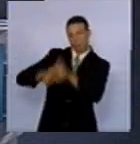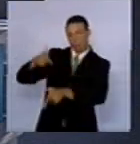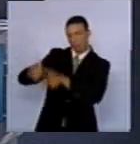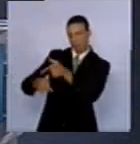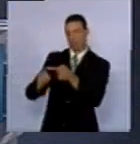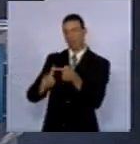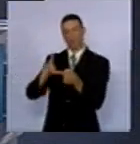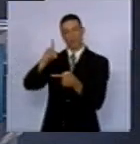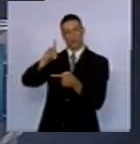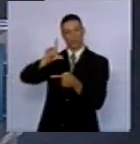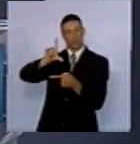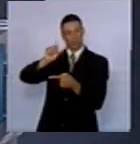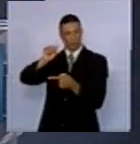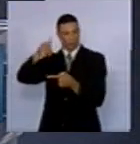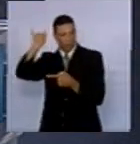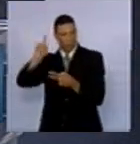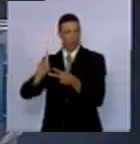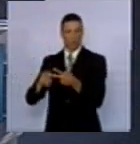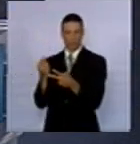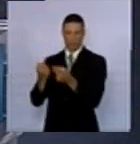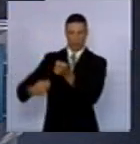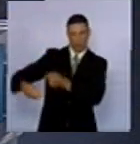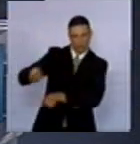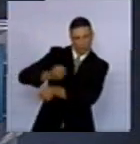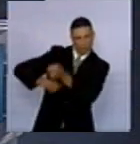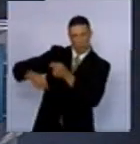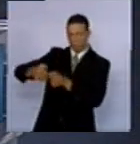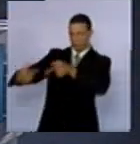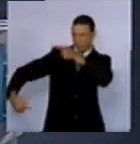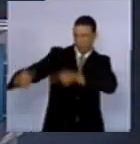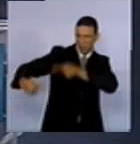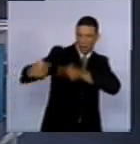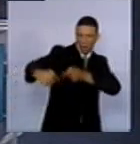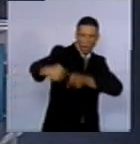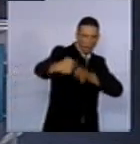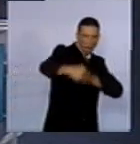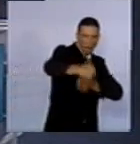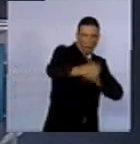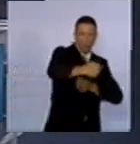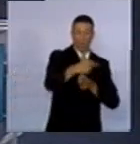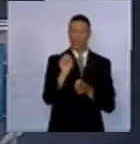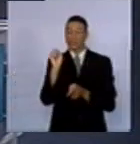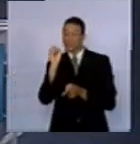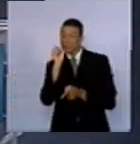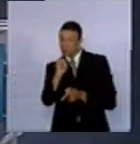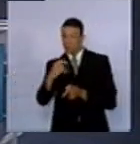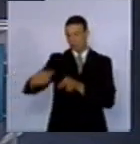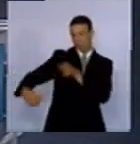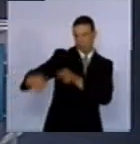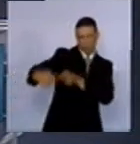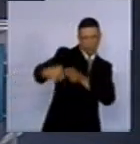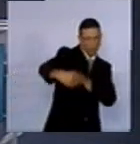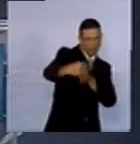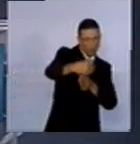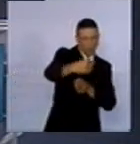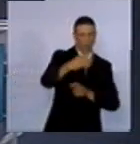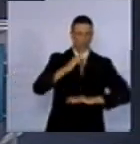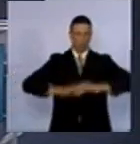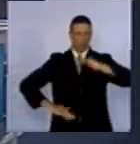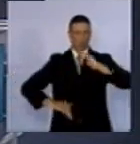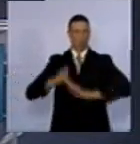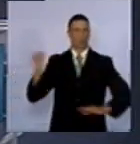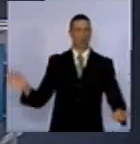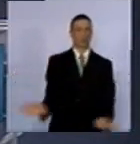players temos agentes econômicos que levem a competição e competição Nós consideramos assim trazer mais qualidade